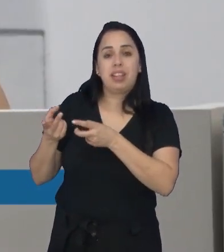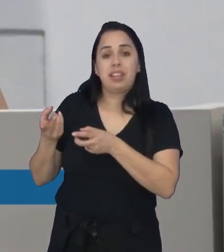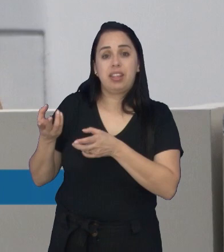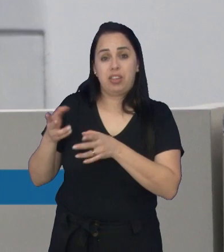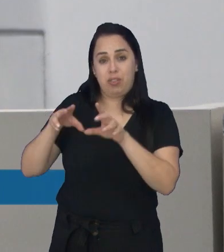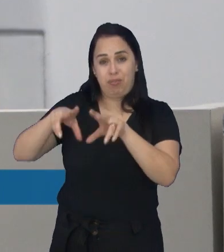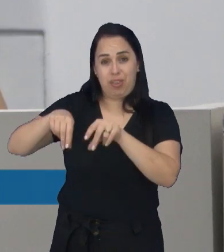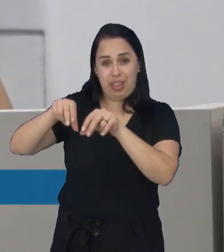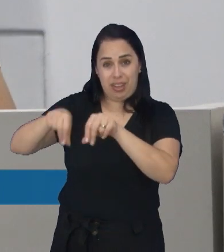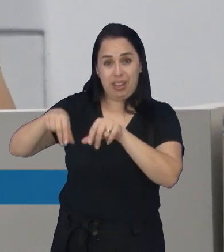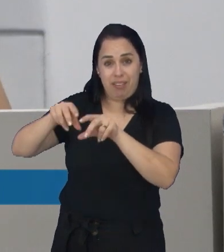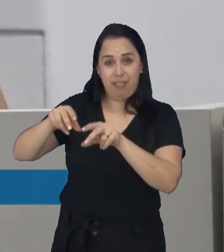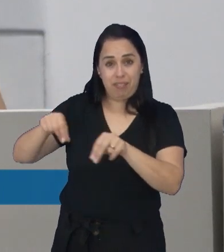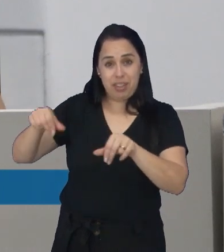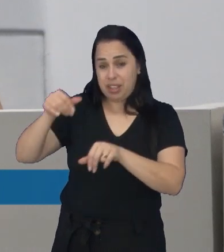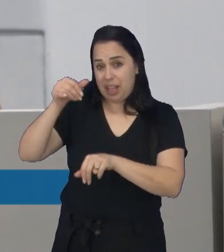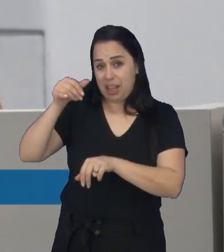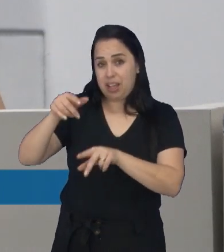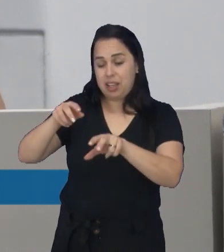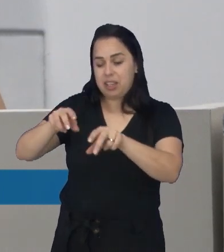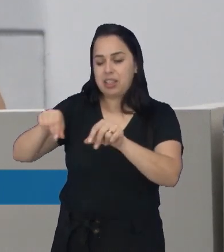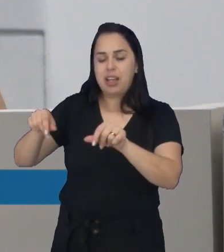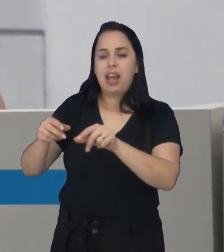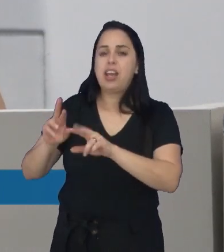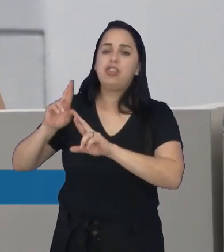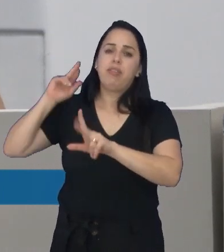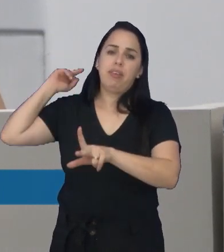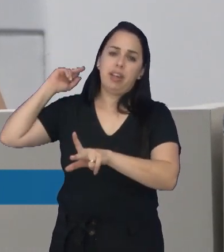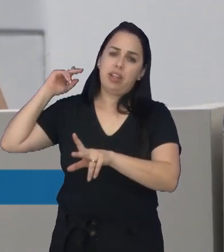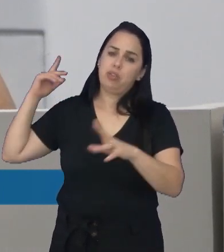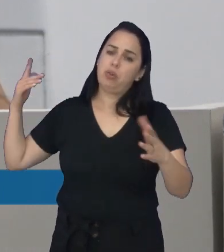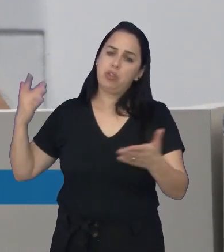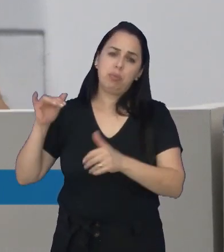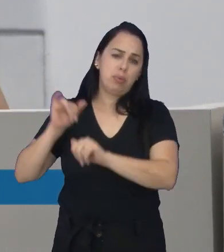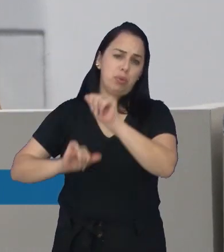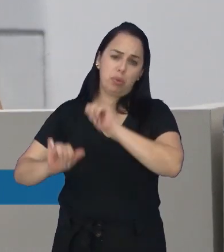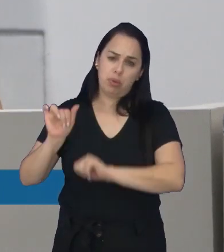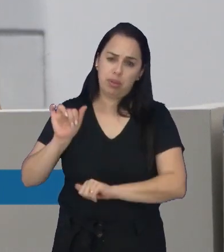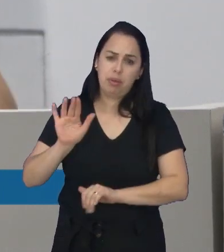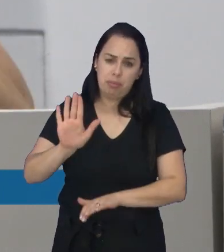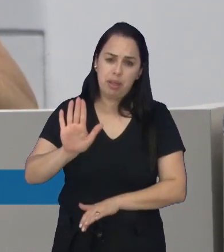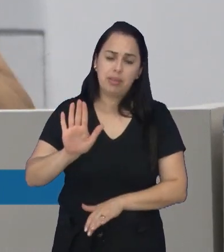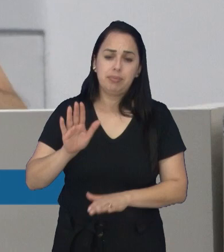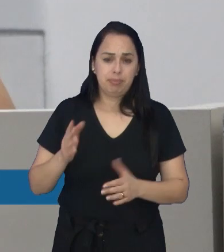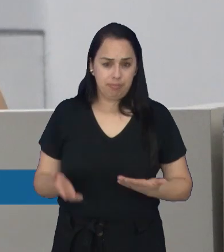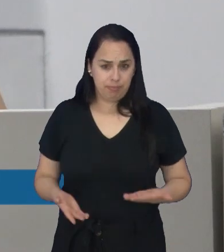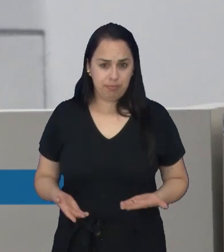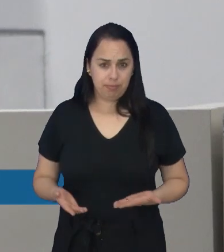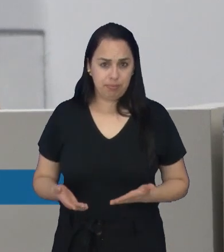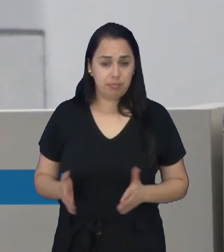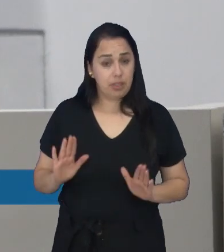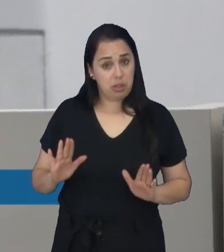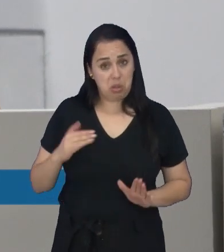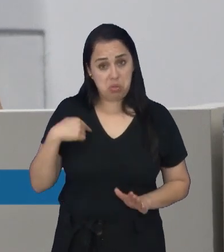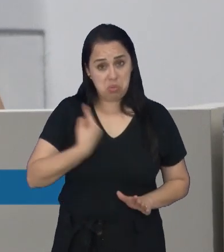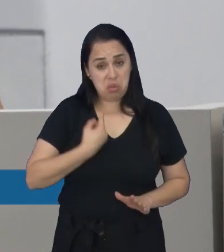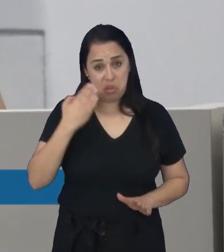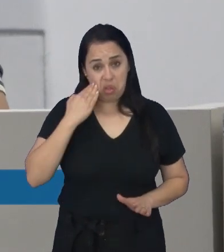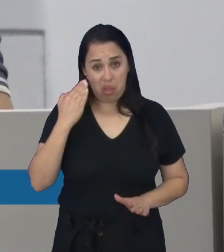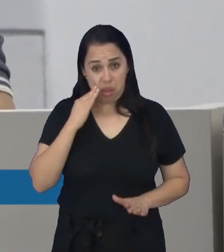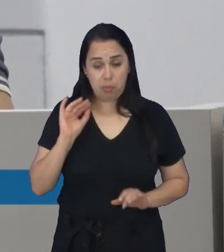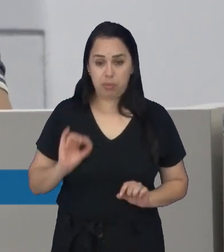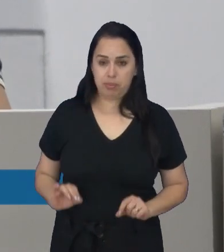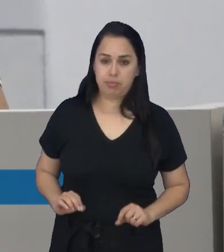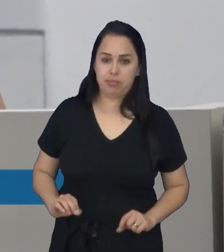não é hoje você não tem hoje completa a gente bom esse é o nosso entendimento